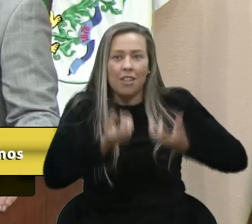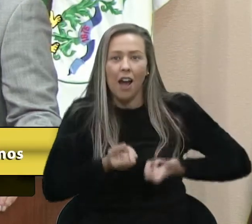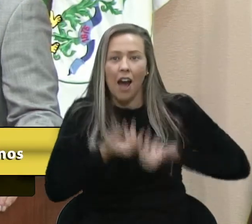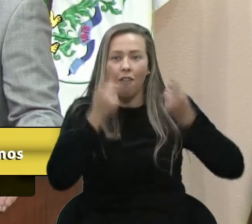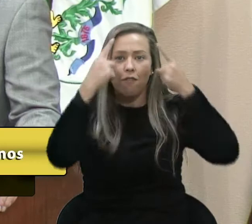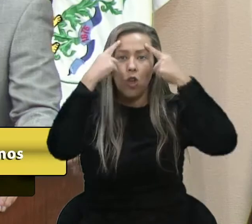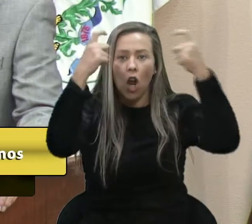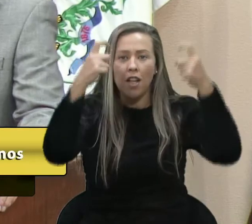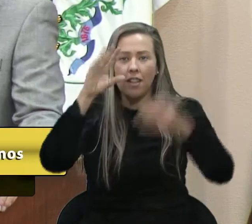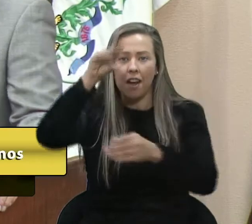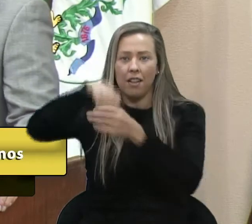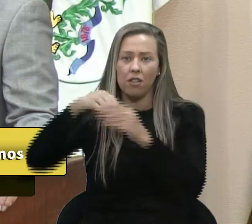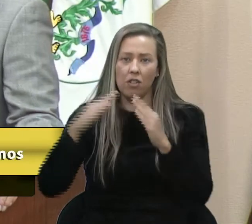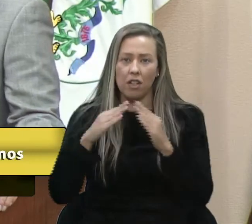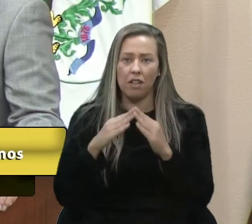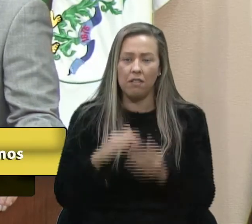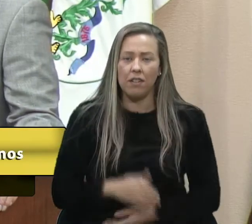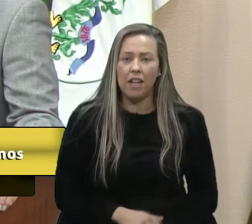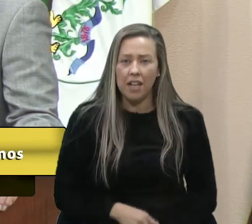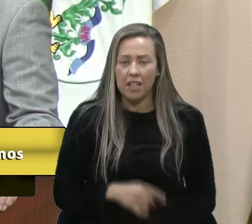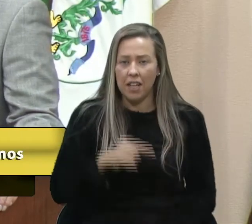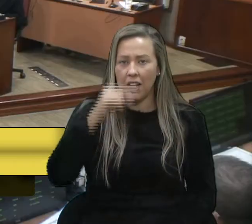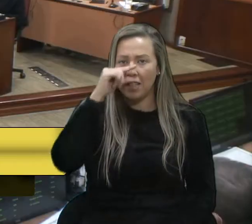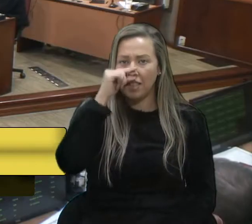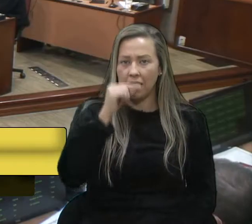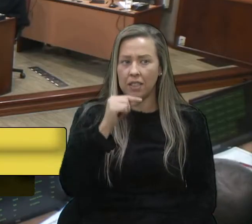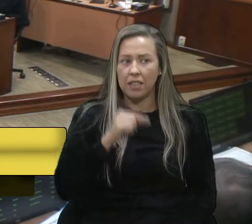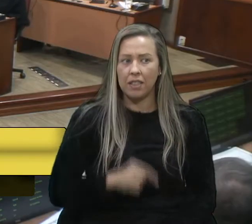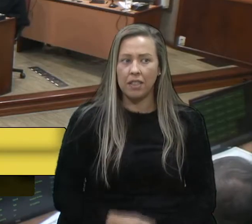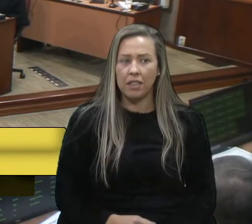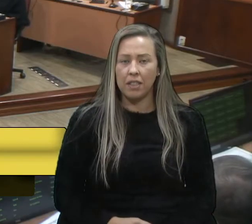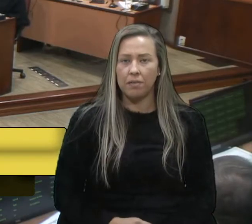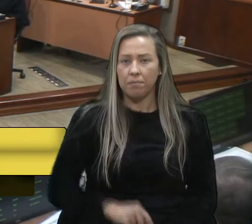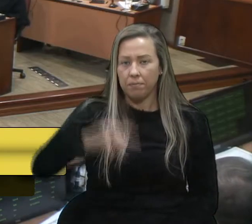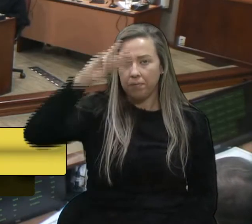violência. Vereador Valim, a sua parte.